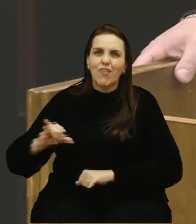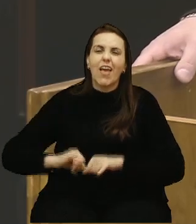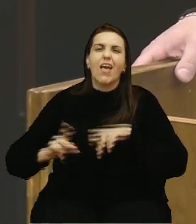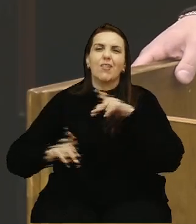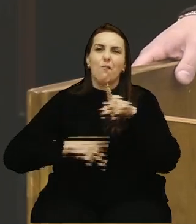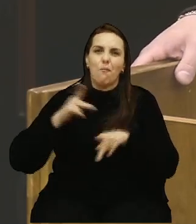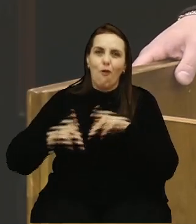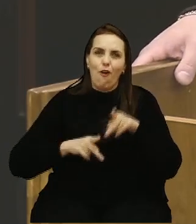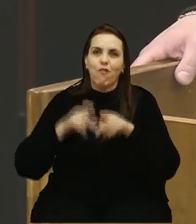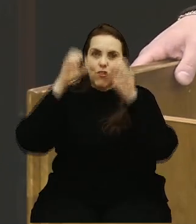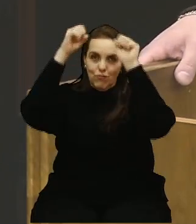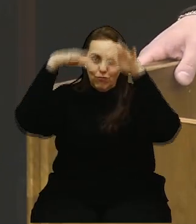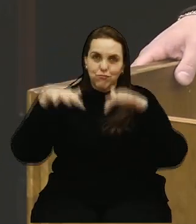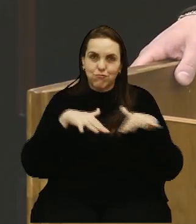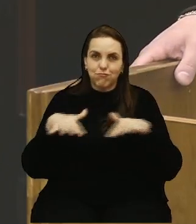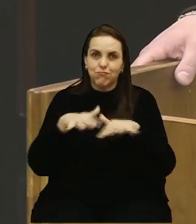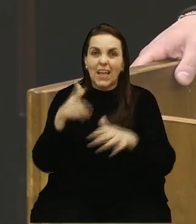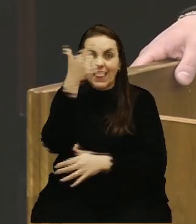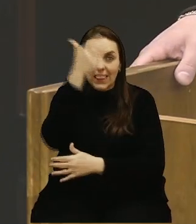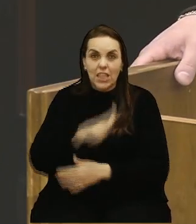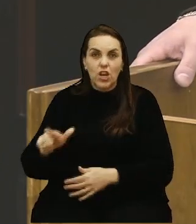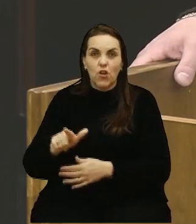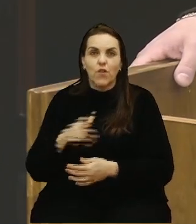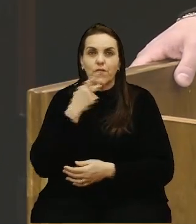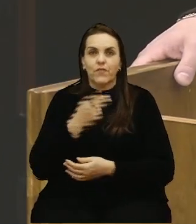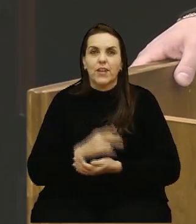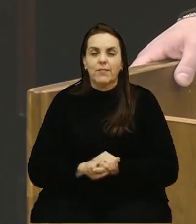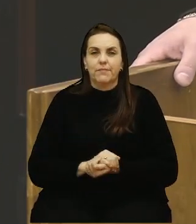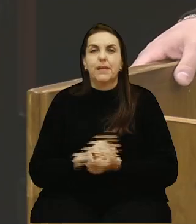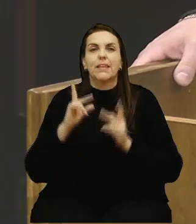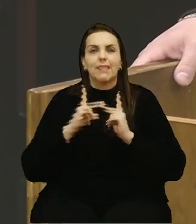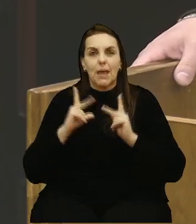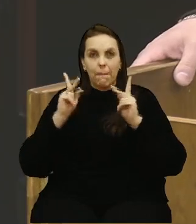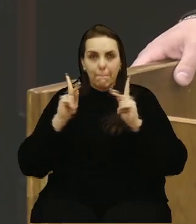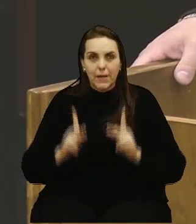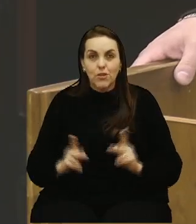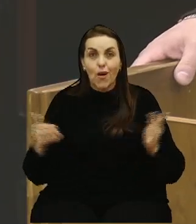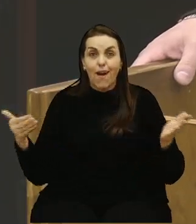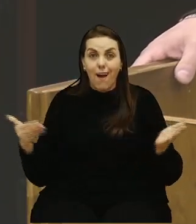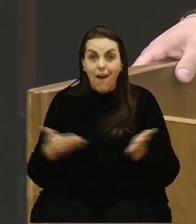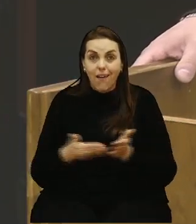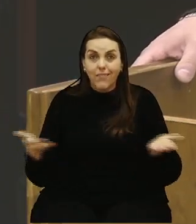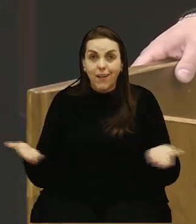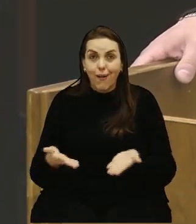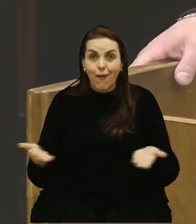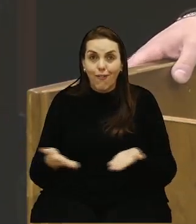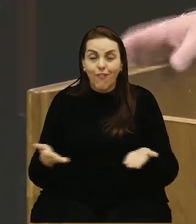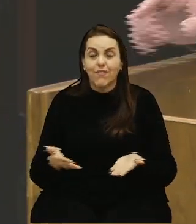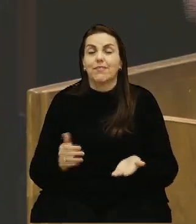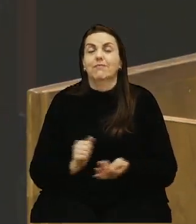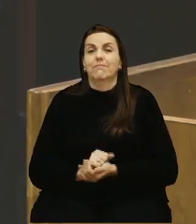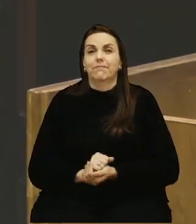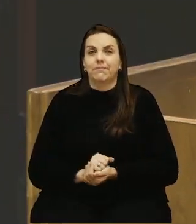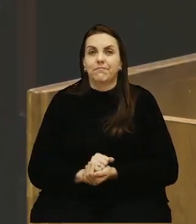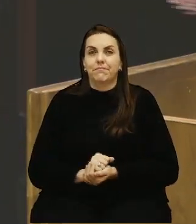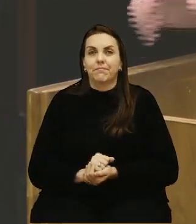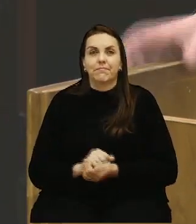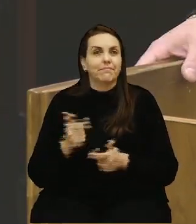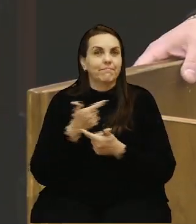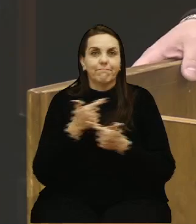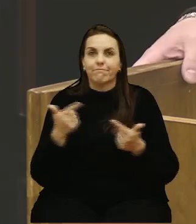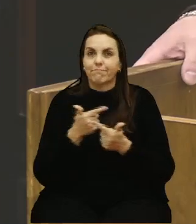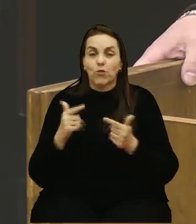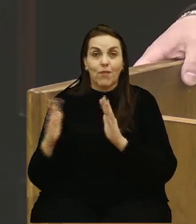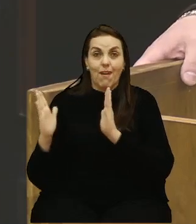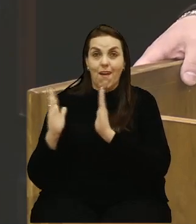das enchentes de novo. Tem gente até os dias atuais sem residência